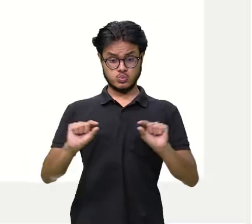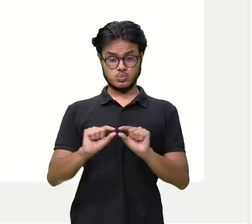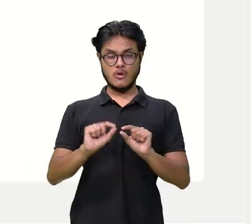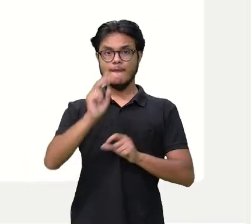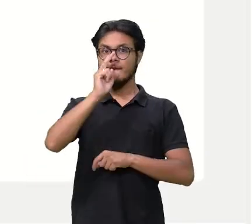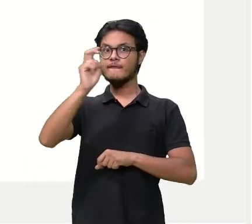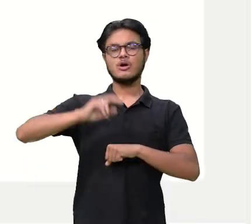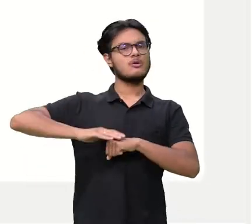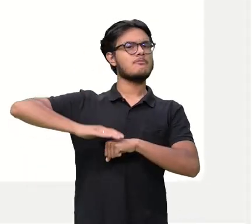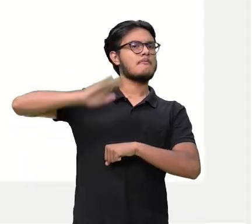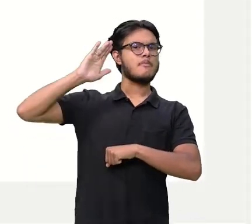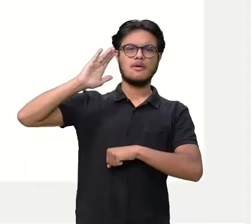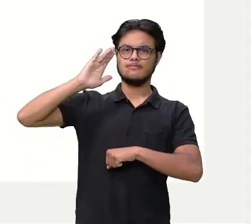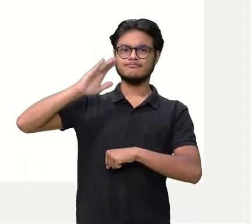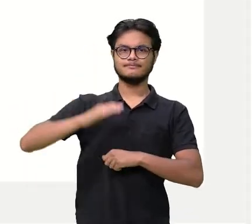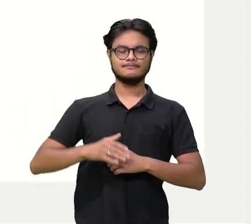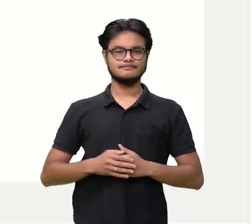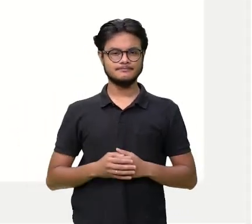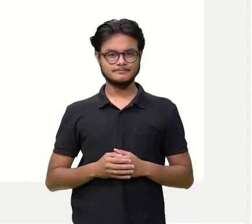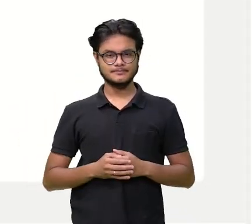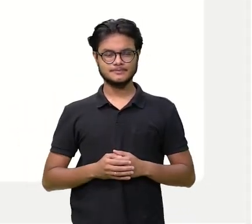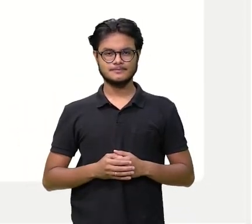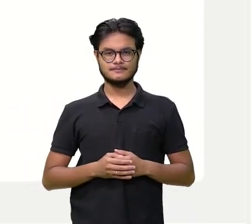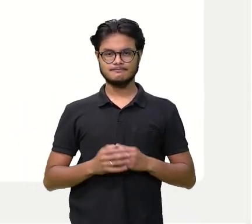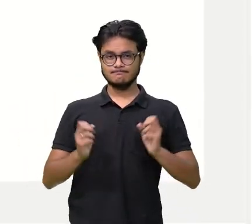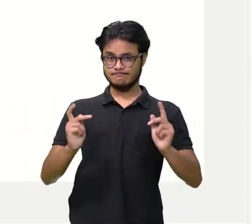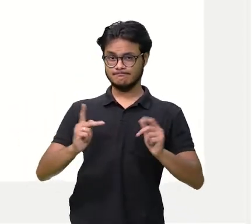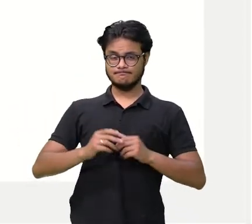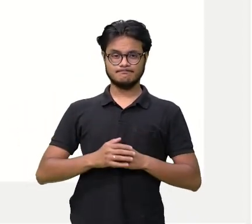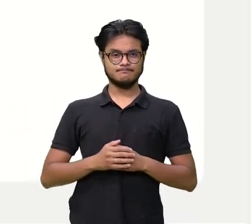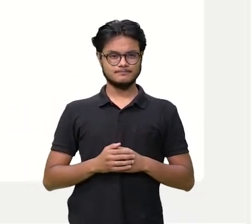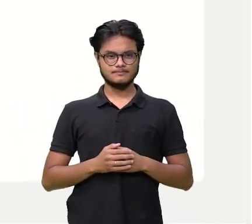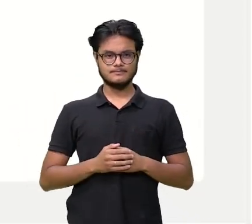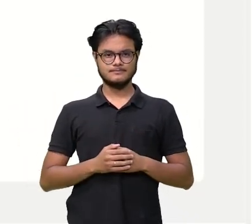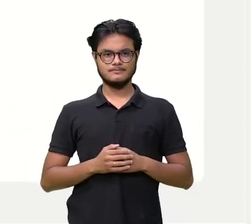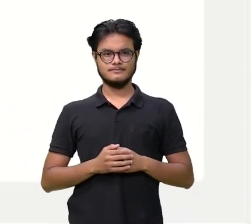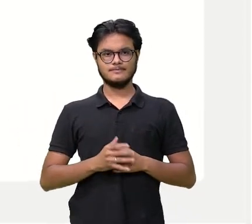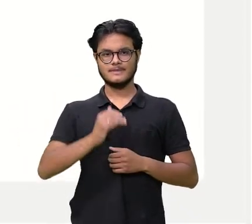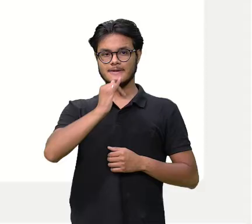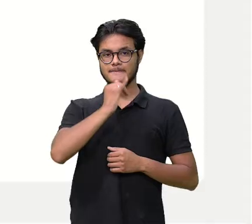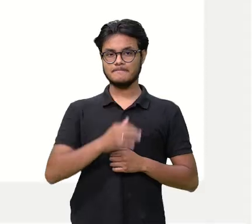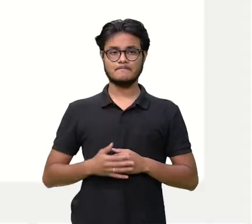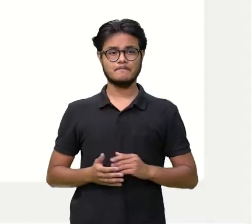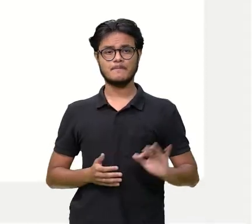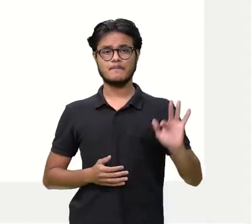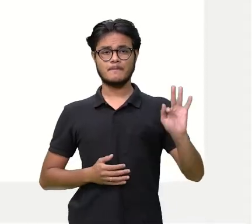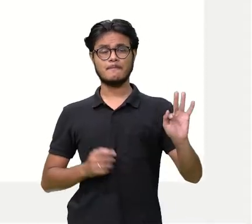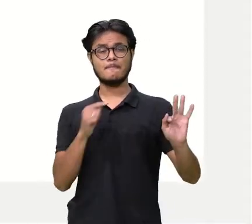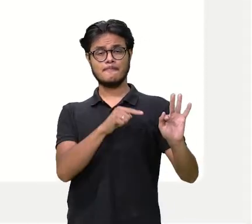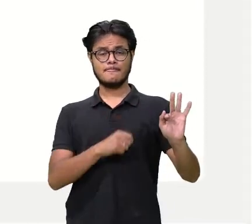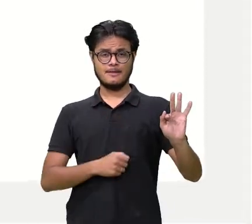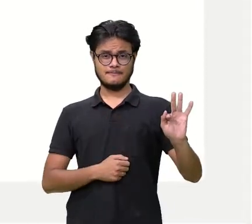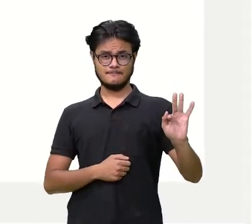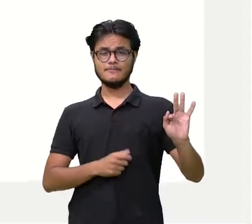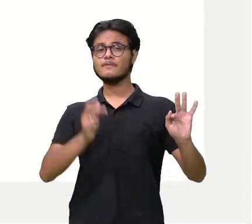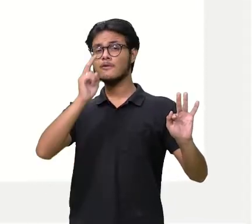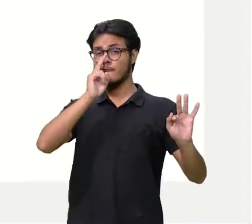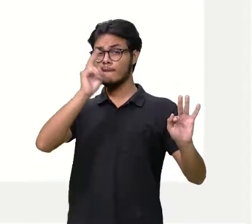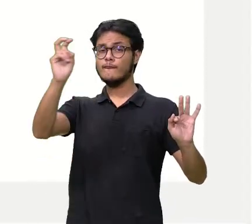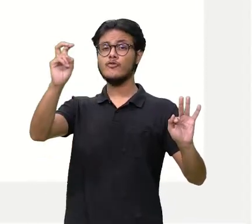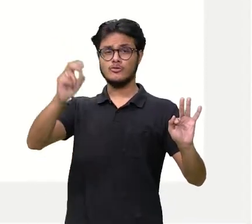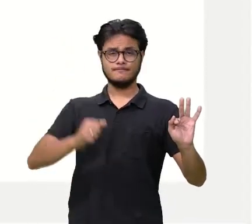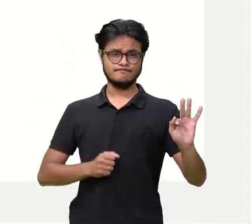força grande. Beleza? Vamos seguir. SF é a força de atração gravitacional, é a nossa